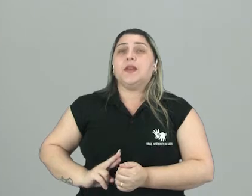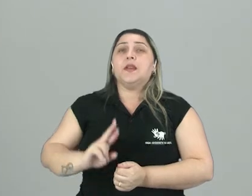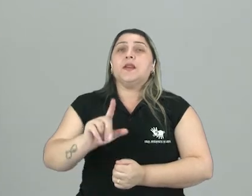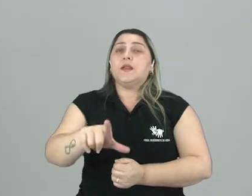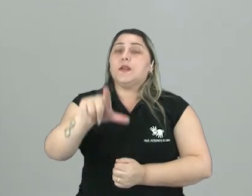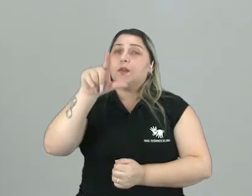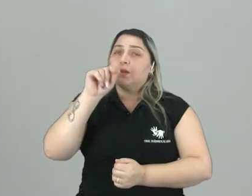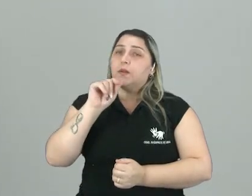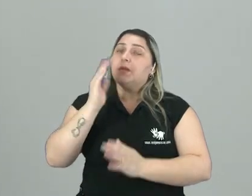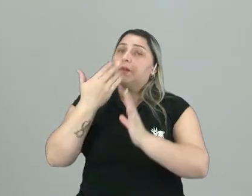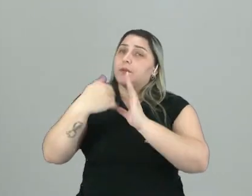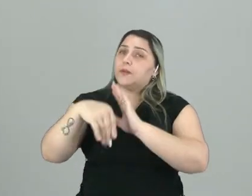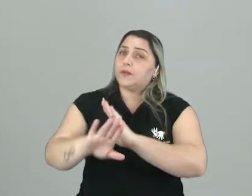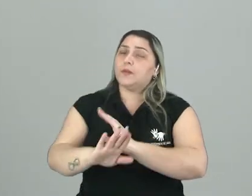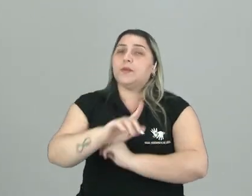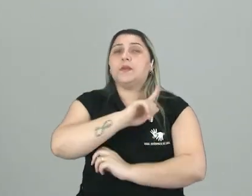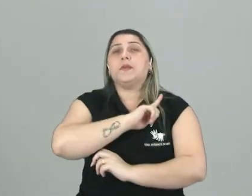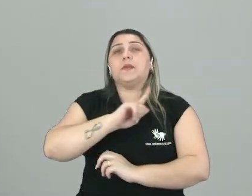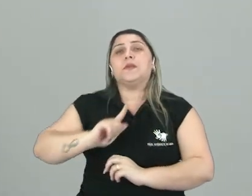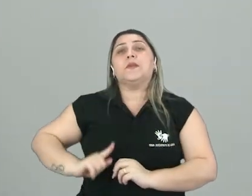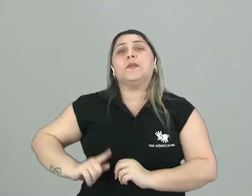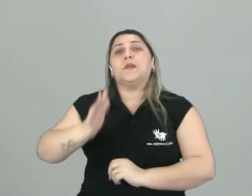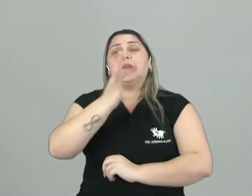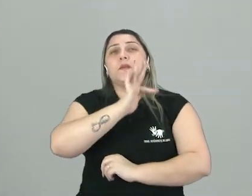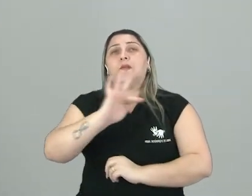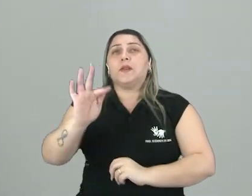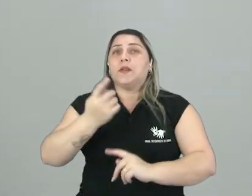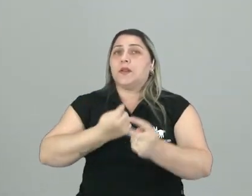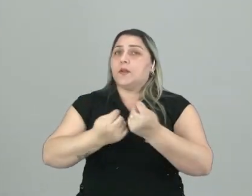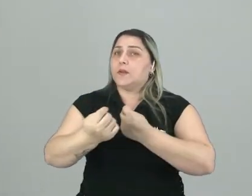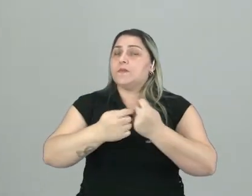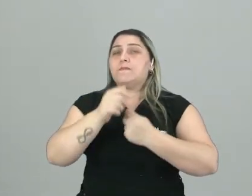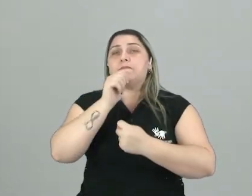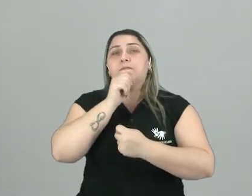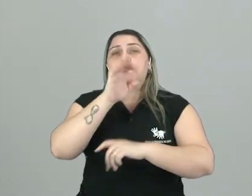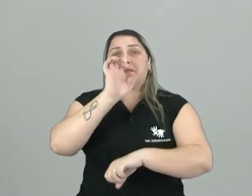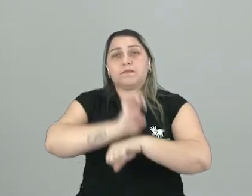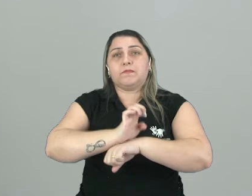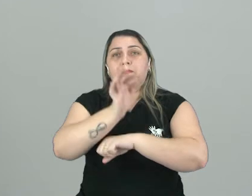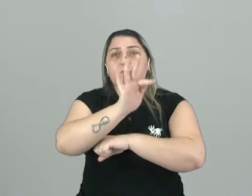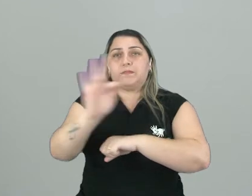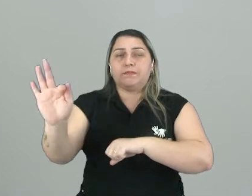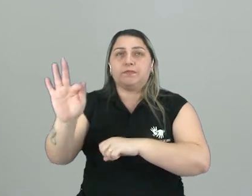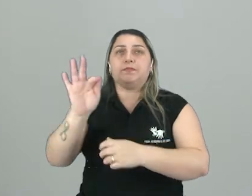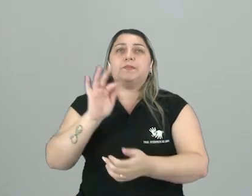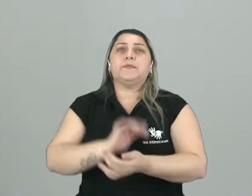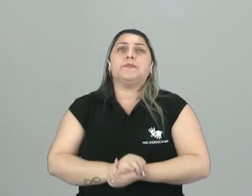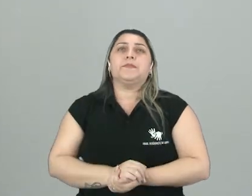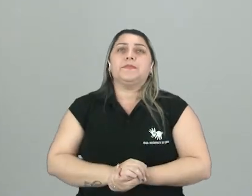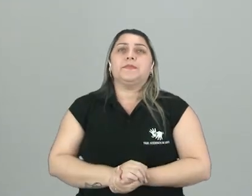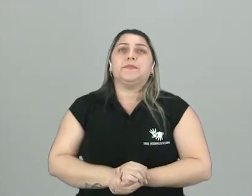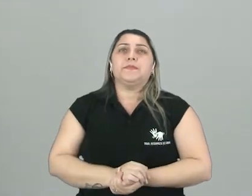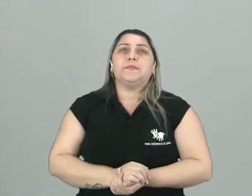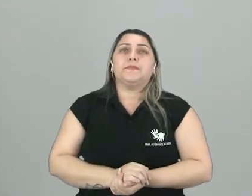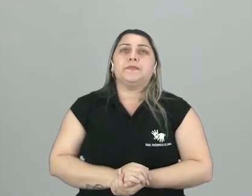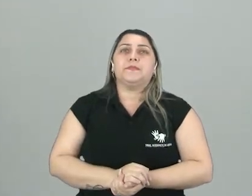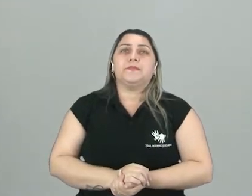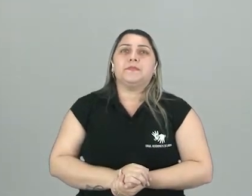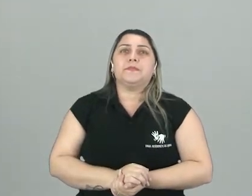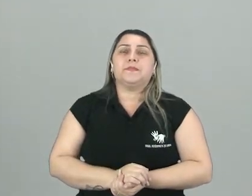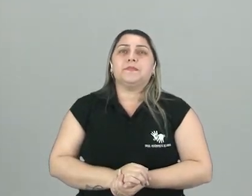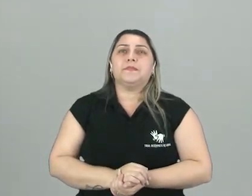escolhido e enviado pelo governo federal. Então era controlado ainda pelo Estado federal, pelo nosso Brasil, e não